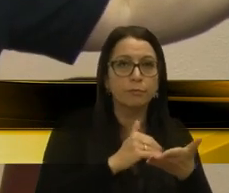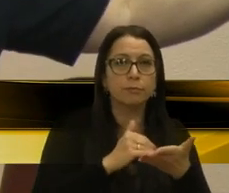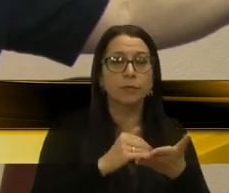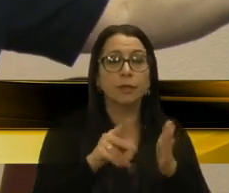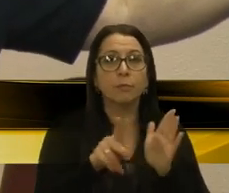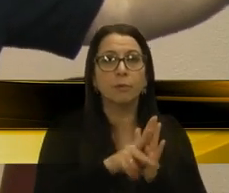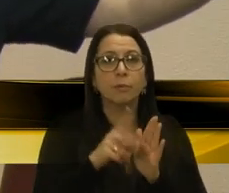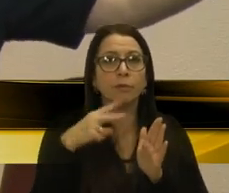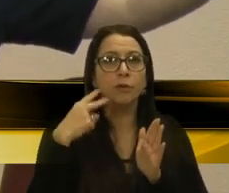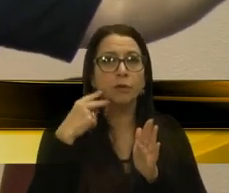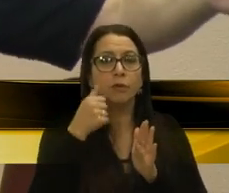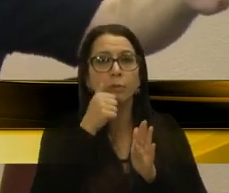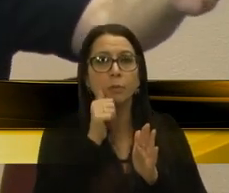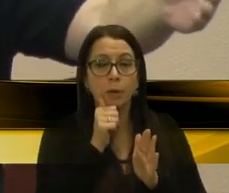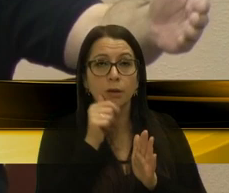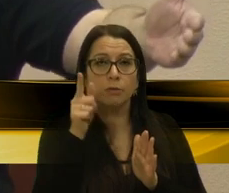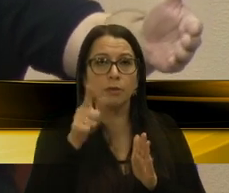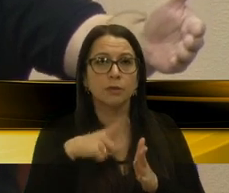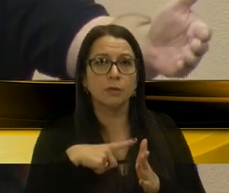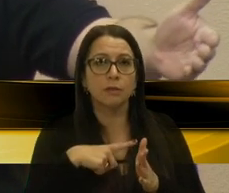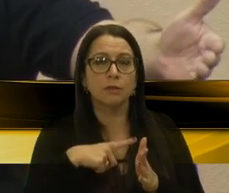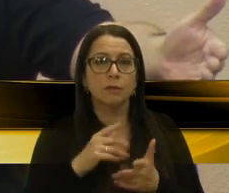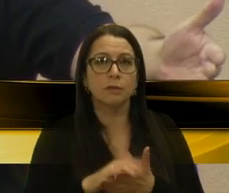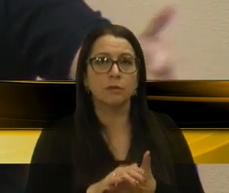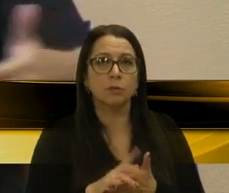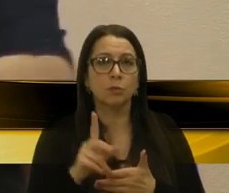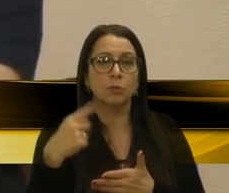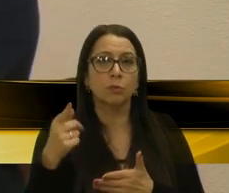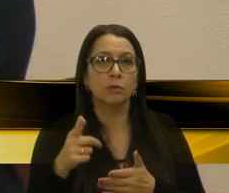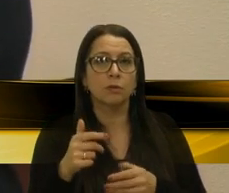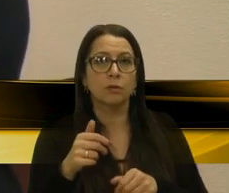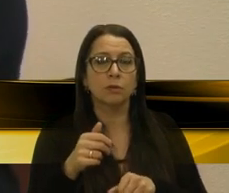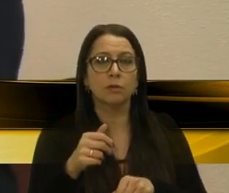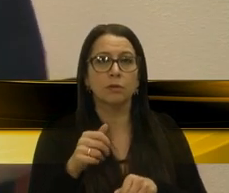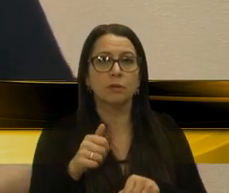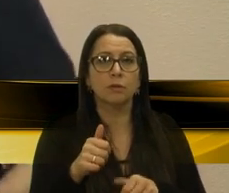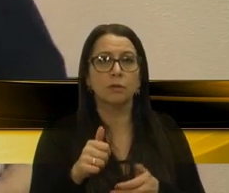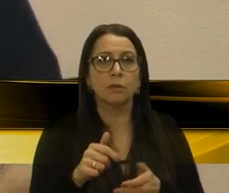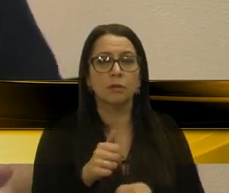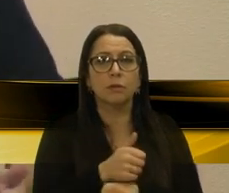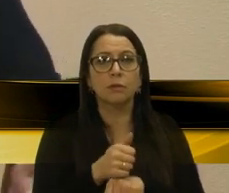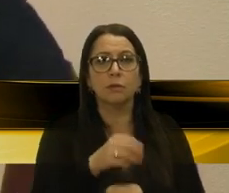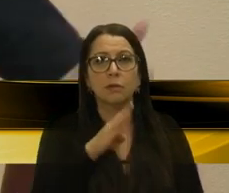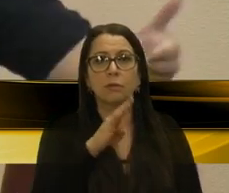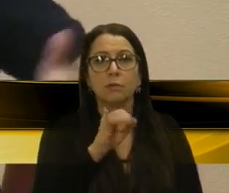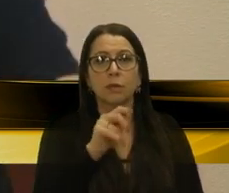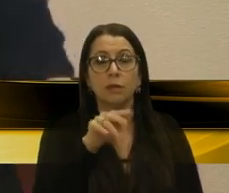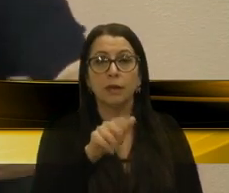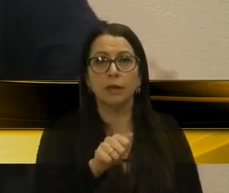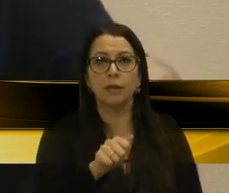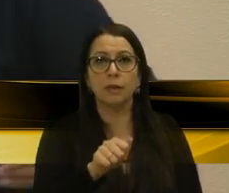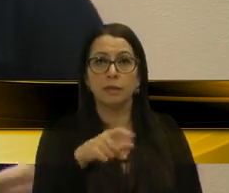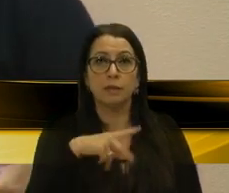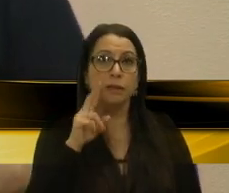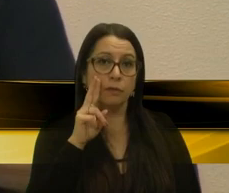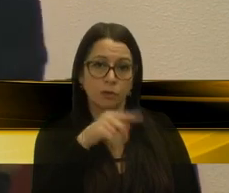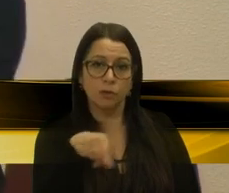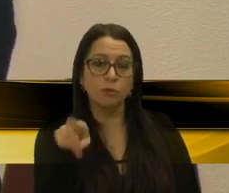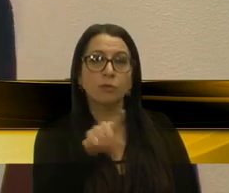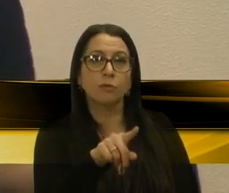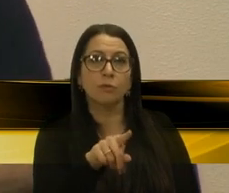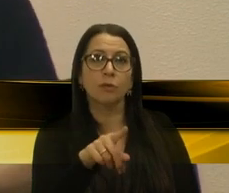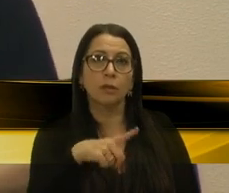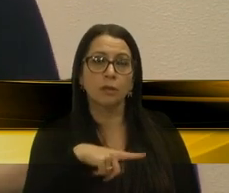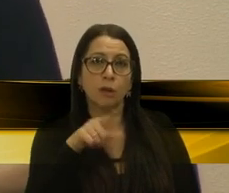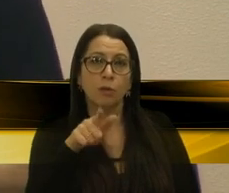própria vereadora Paula, no gabinete dela, tem uma outra jornalista, a jornalista Bibiana Ribeiro Mendes. A gente tem visto ela por aqui.